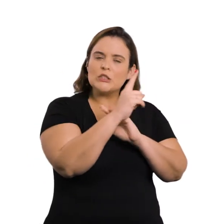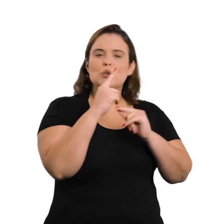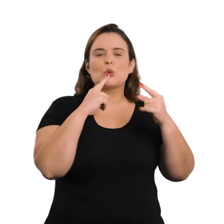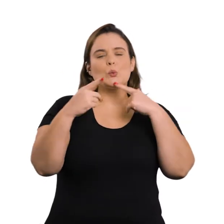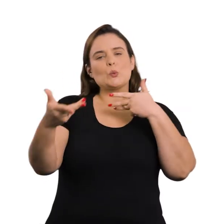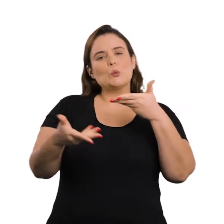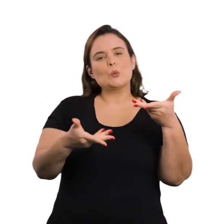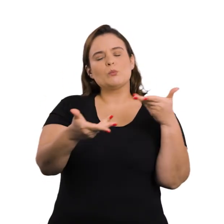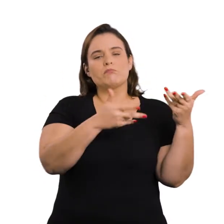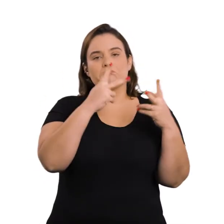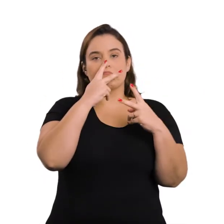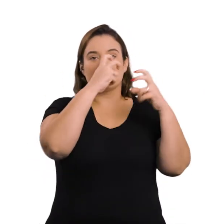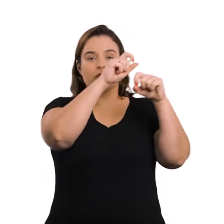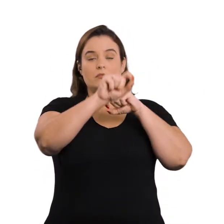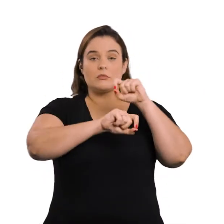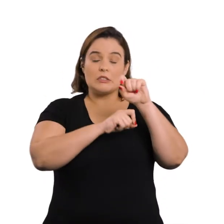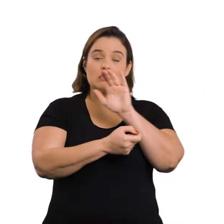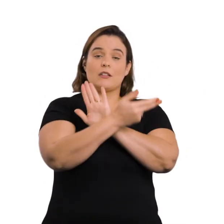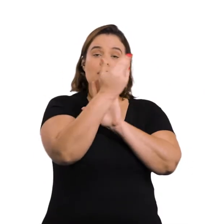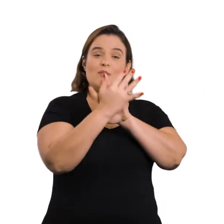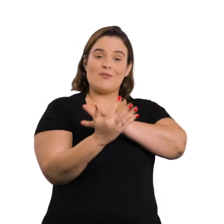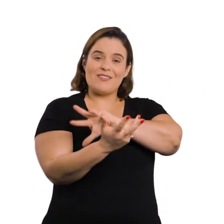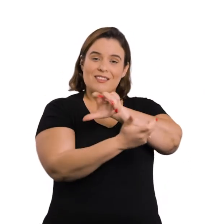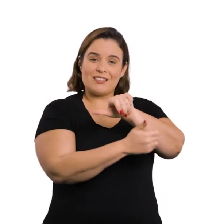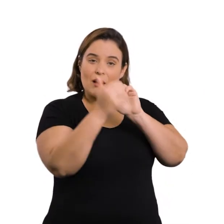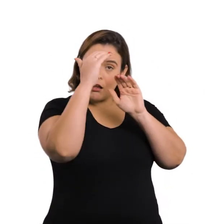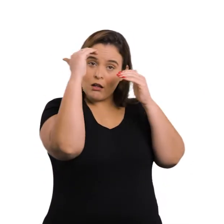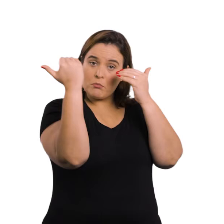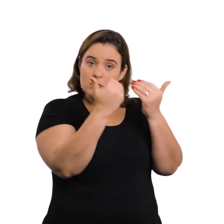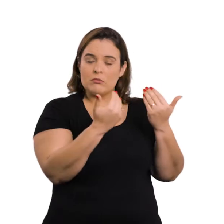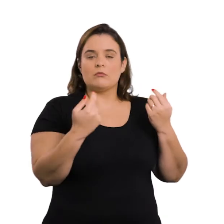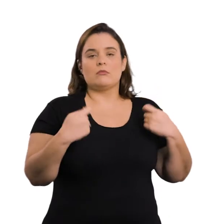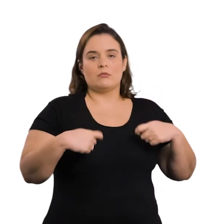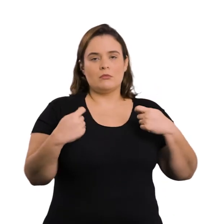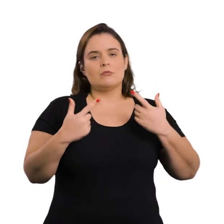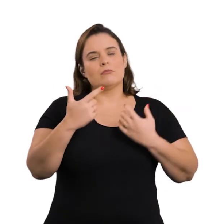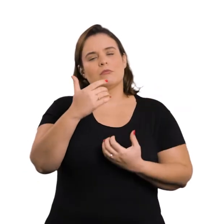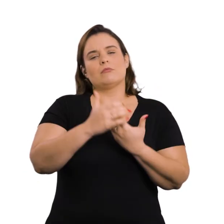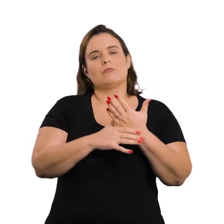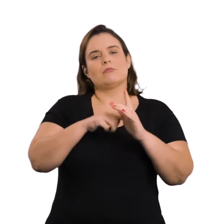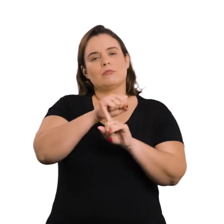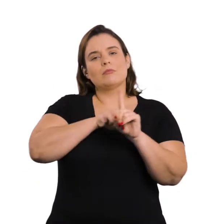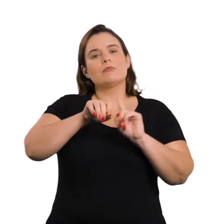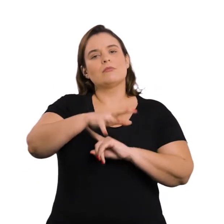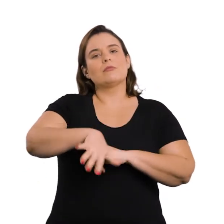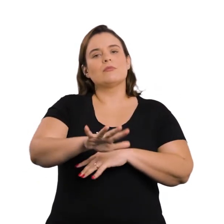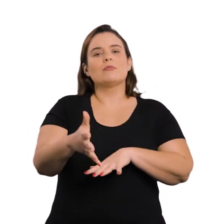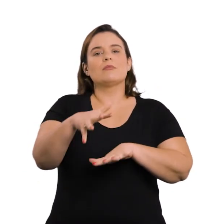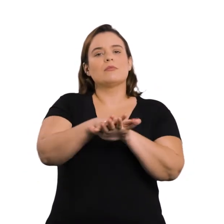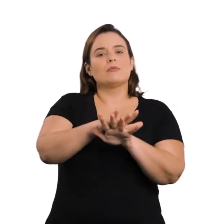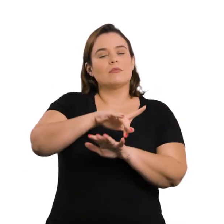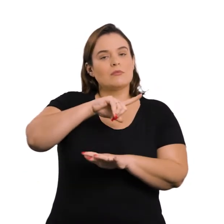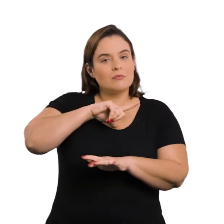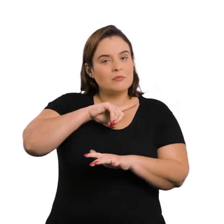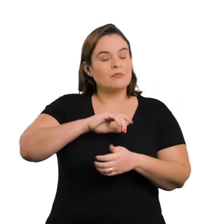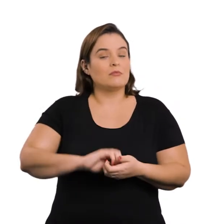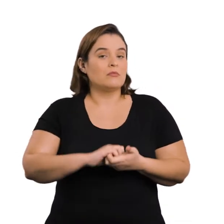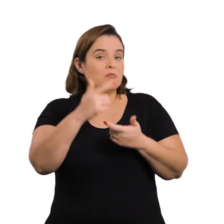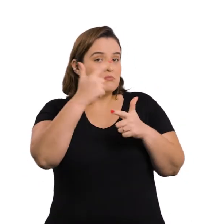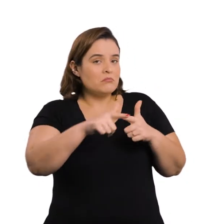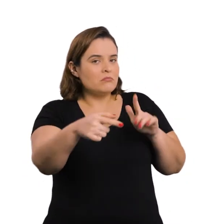legais dialoga e fortalece o conceito de desenho universal, na busca da construção de uma sociedade